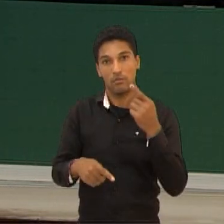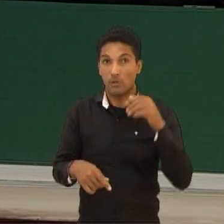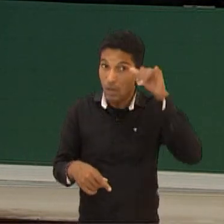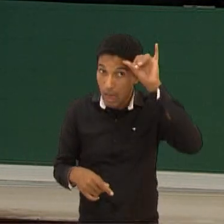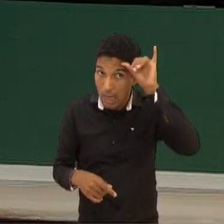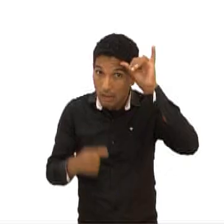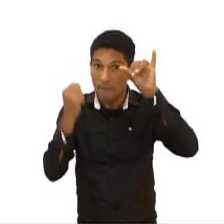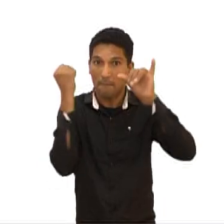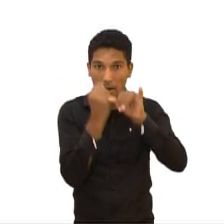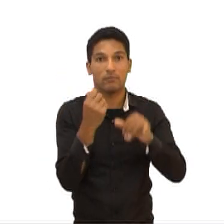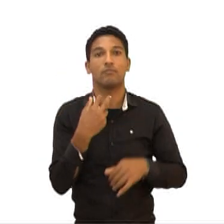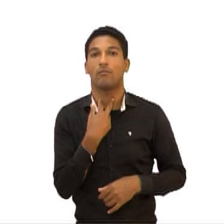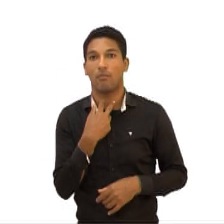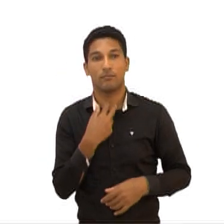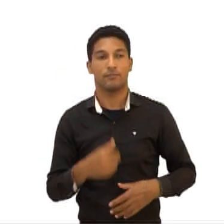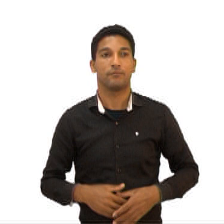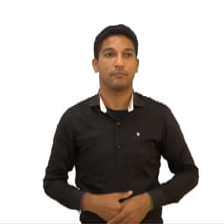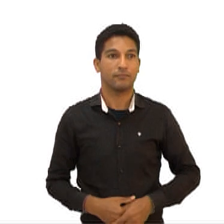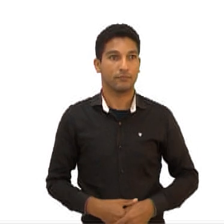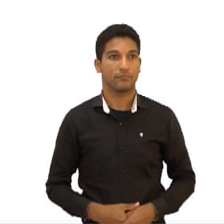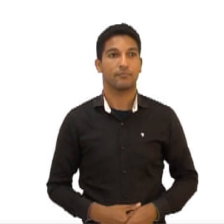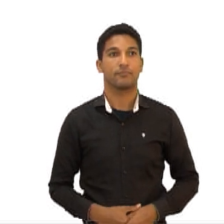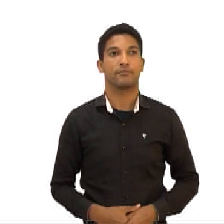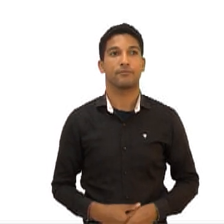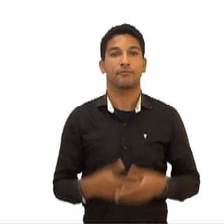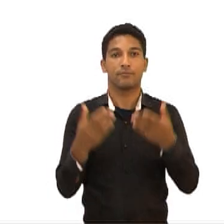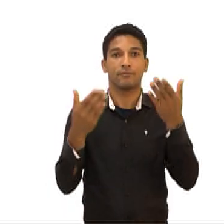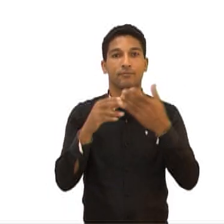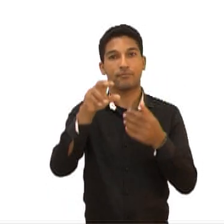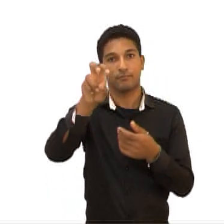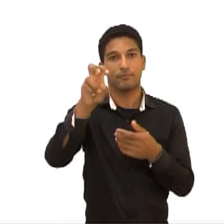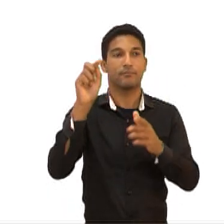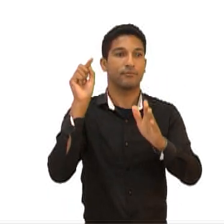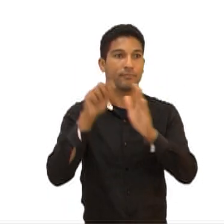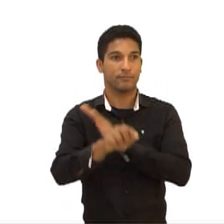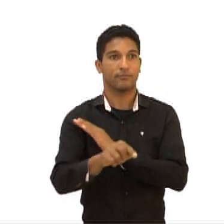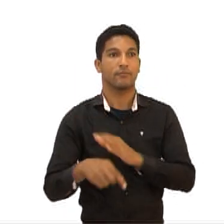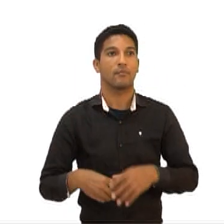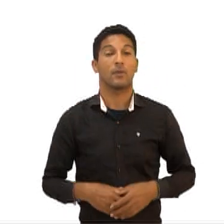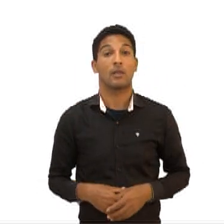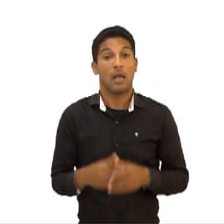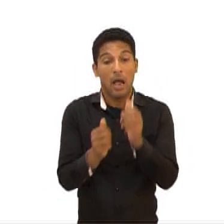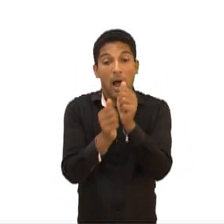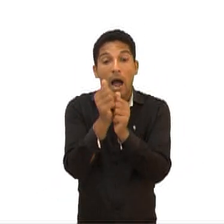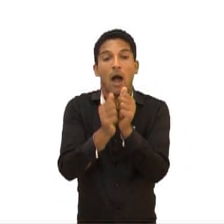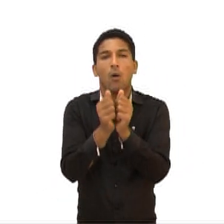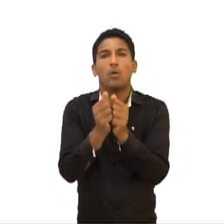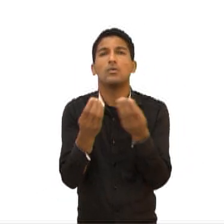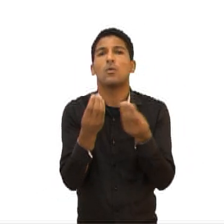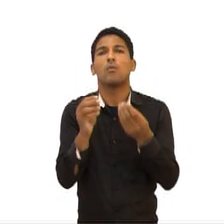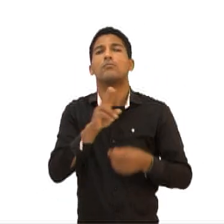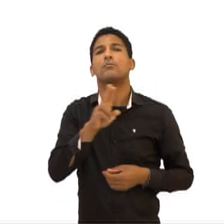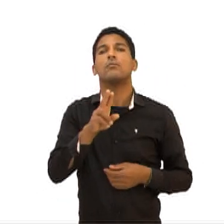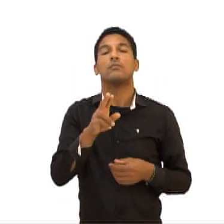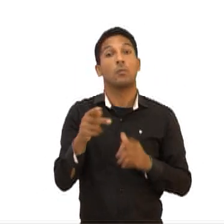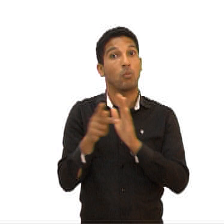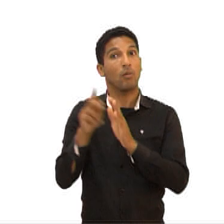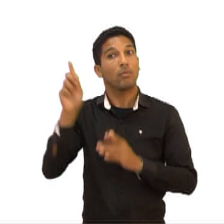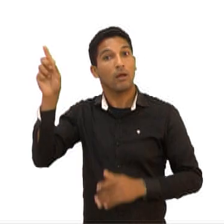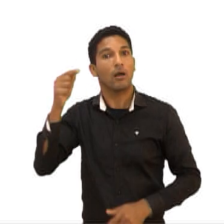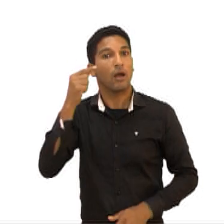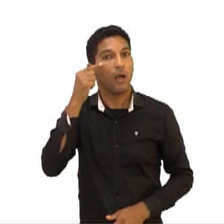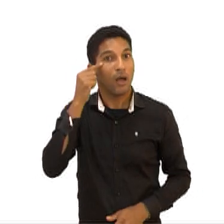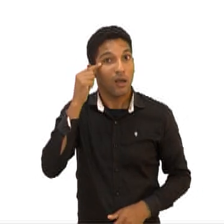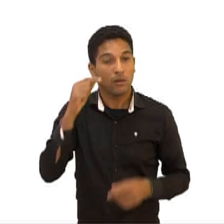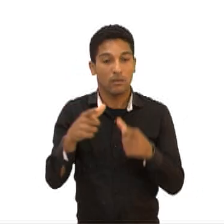Vamos, quiz aí número 5. Como são chamados os campos de plantio de arroz no Japão? Letra A, risicultura. Letra B, campos